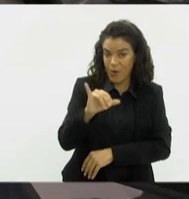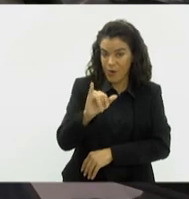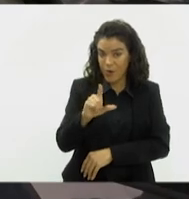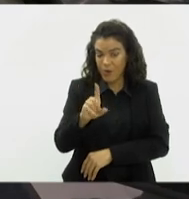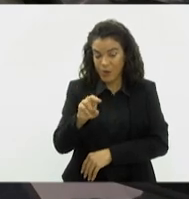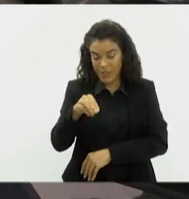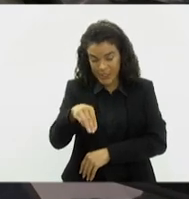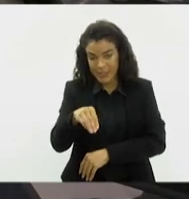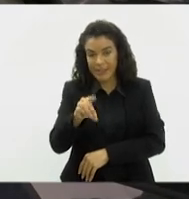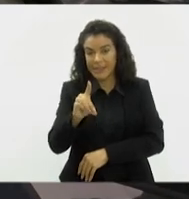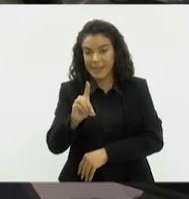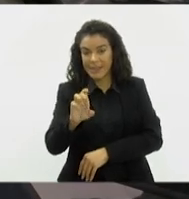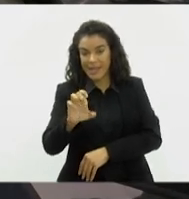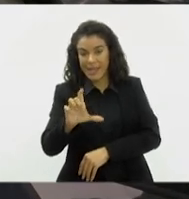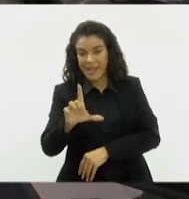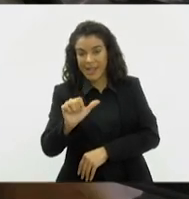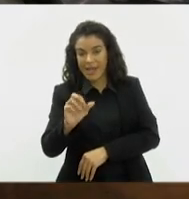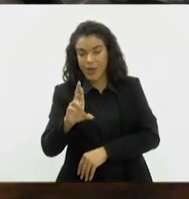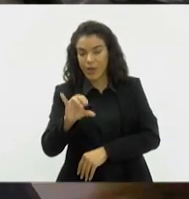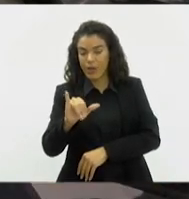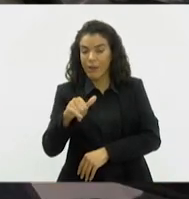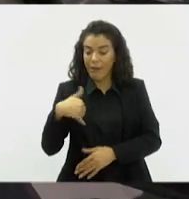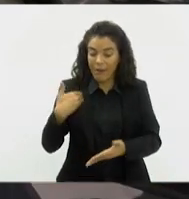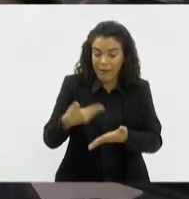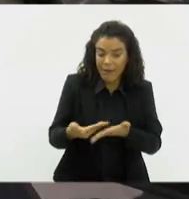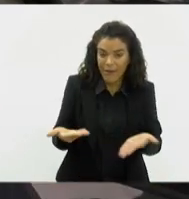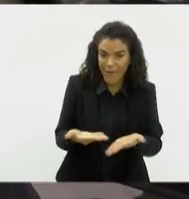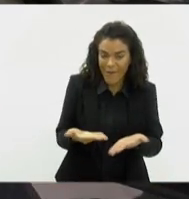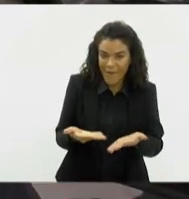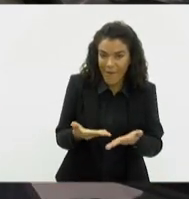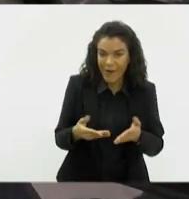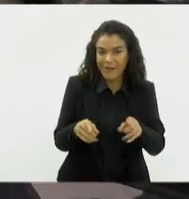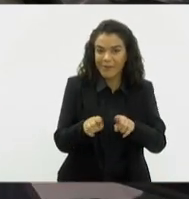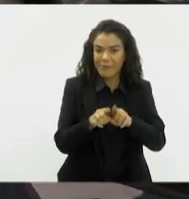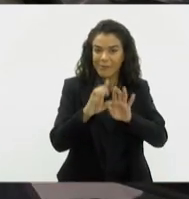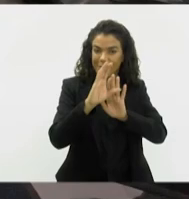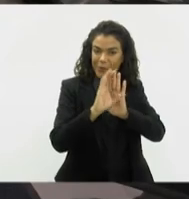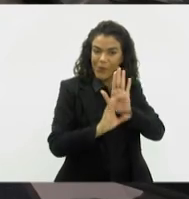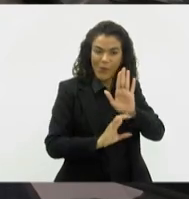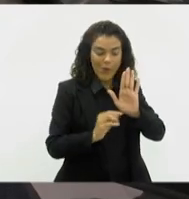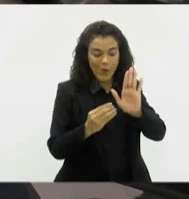que em nenhum momento, até agora, e nem no currículo,